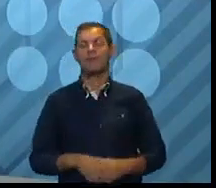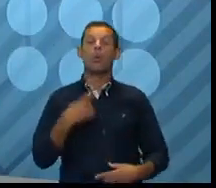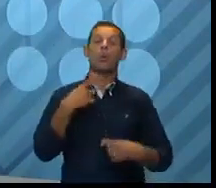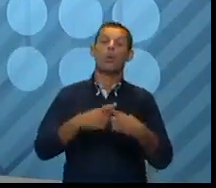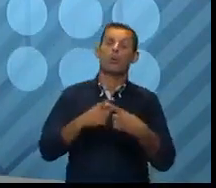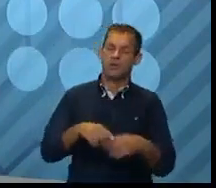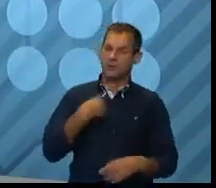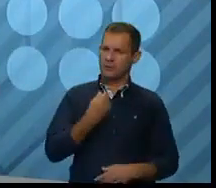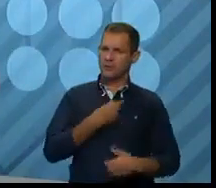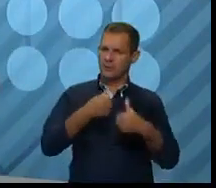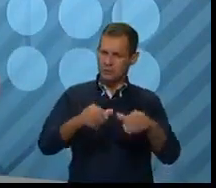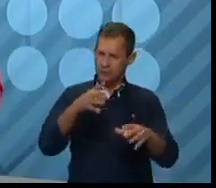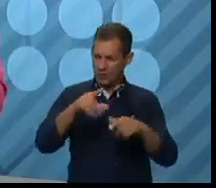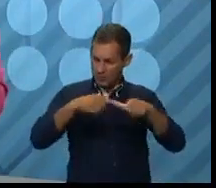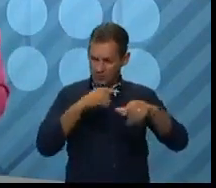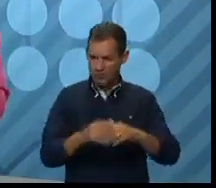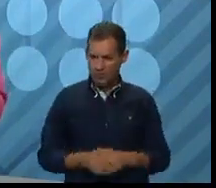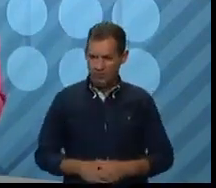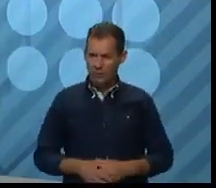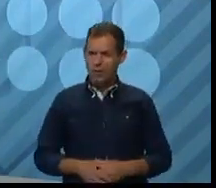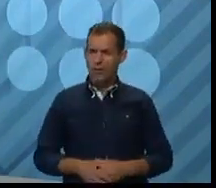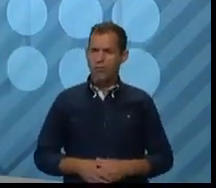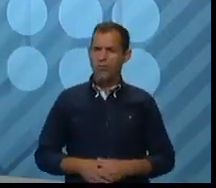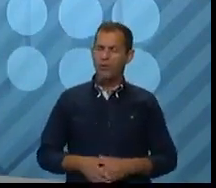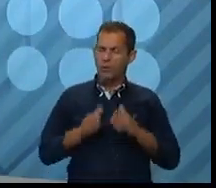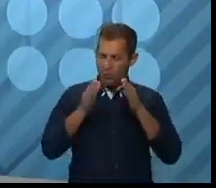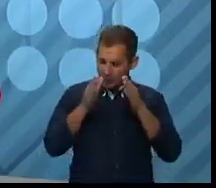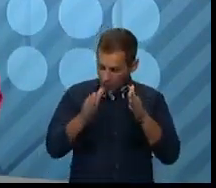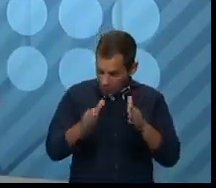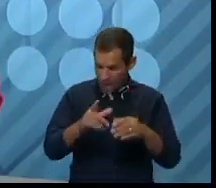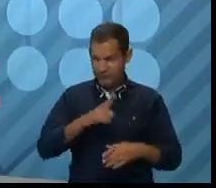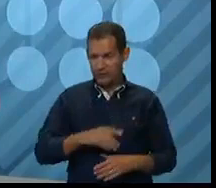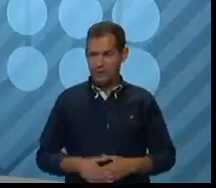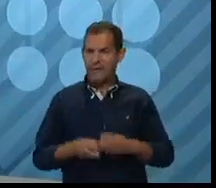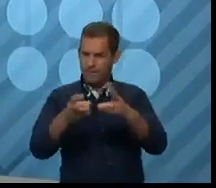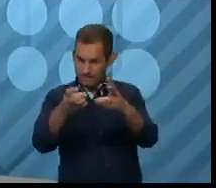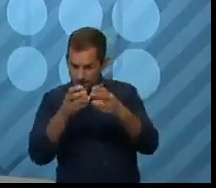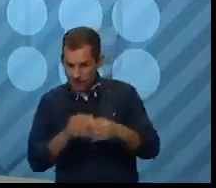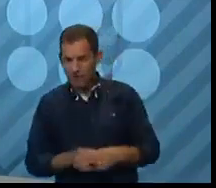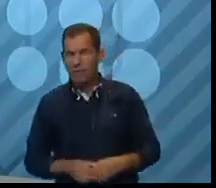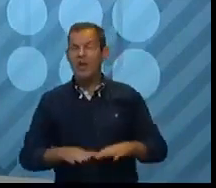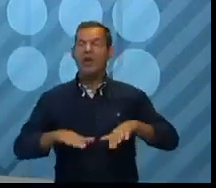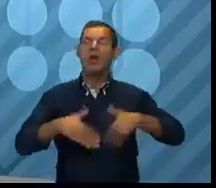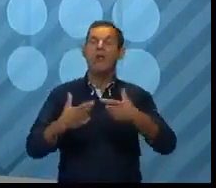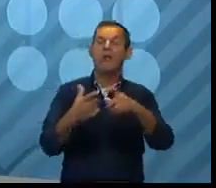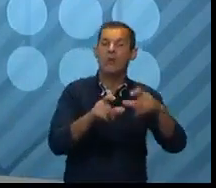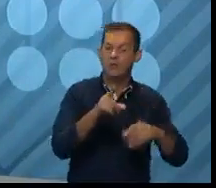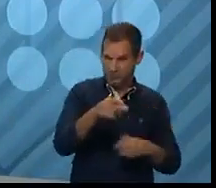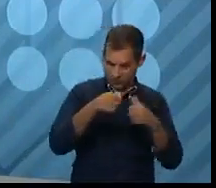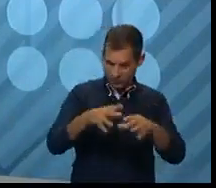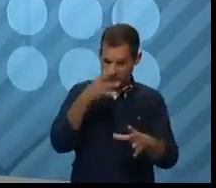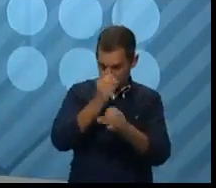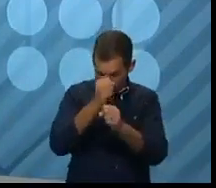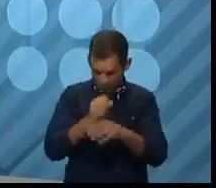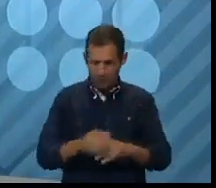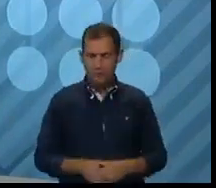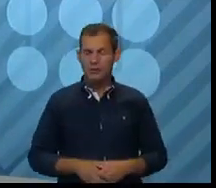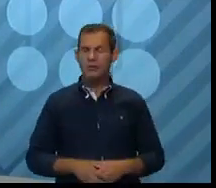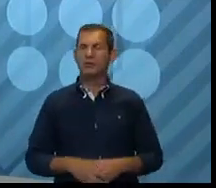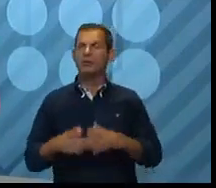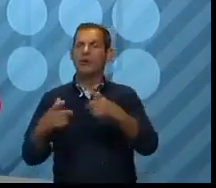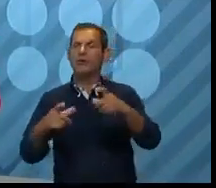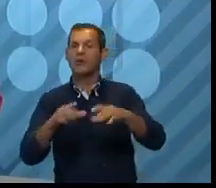Por quê? Quando nós estamos trabalhando com área, você deve atentar-se a qual região você está calculando a